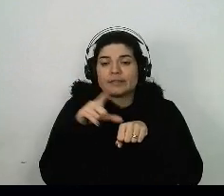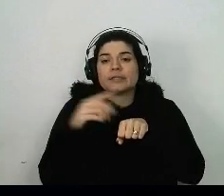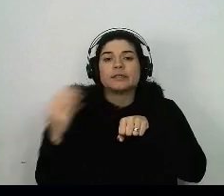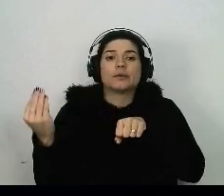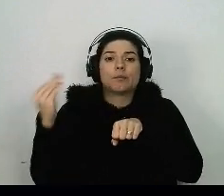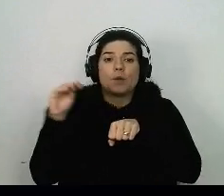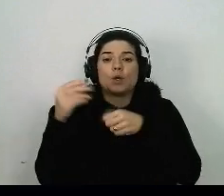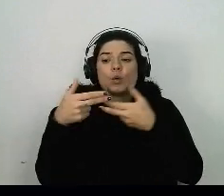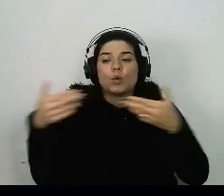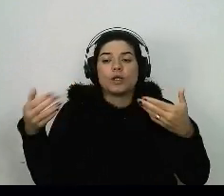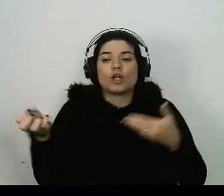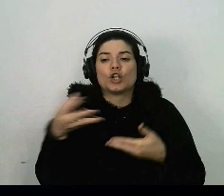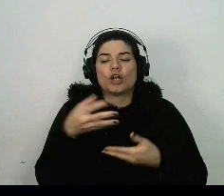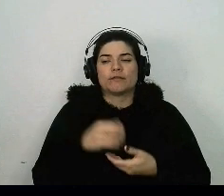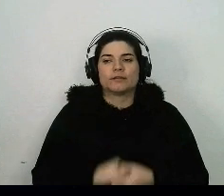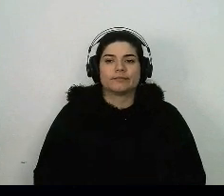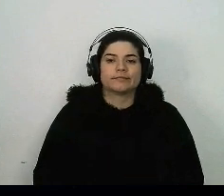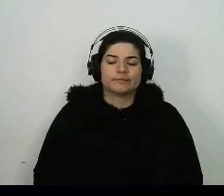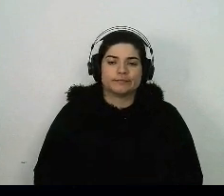array.